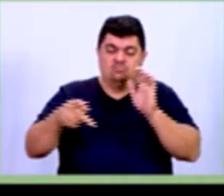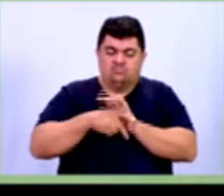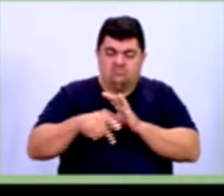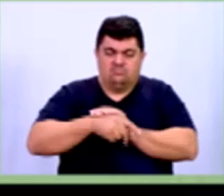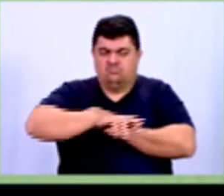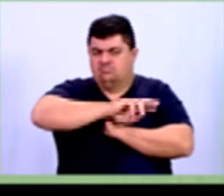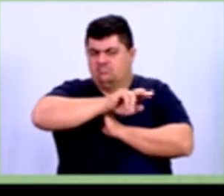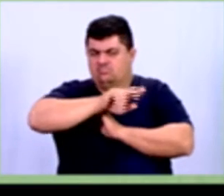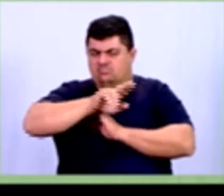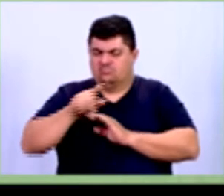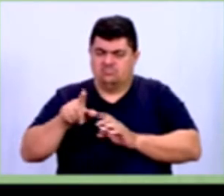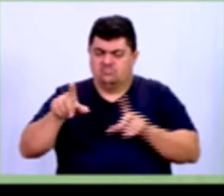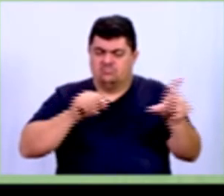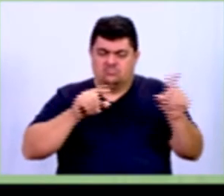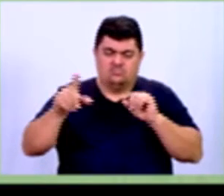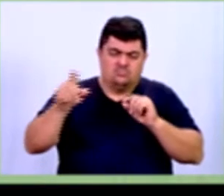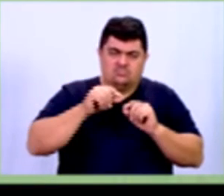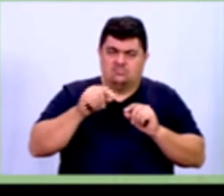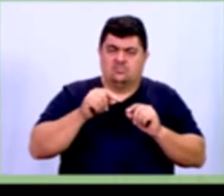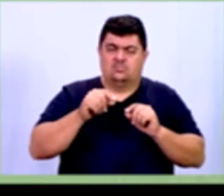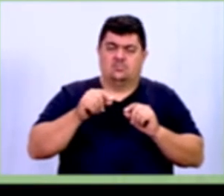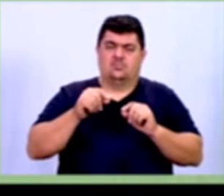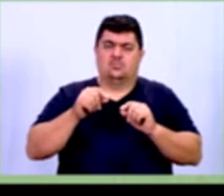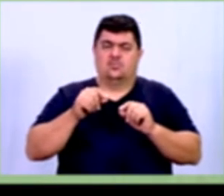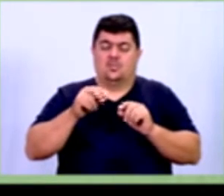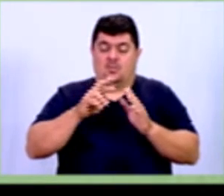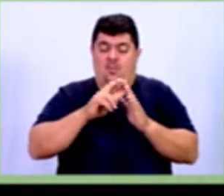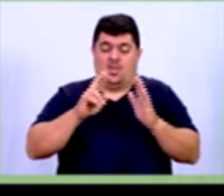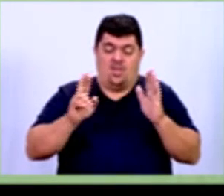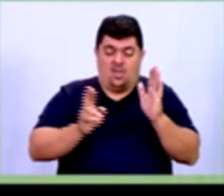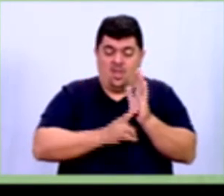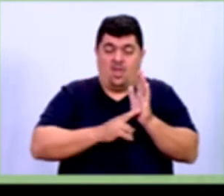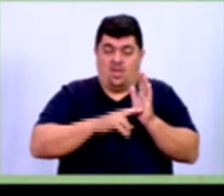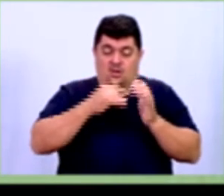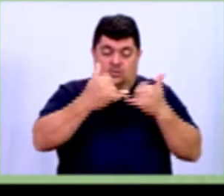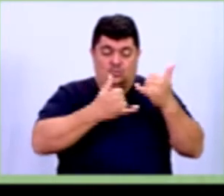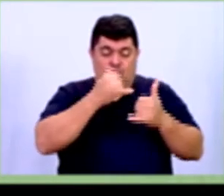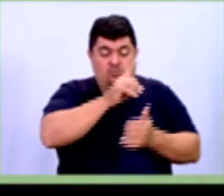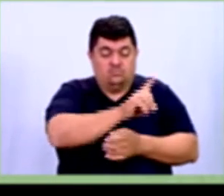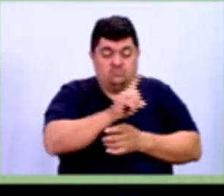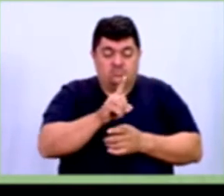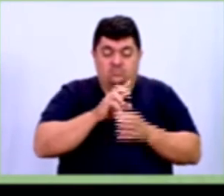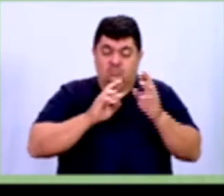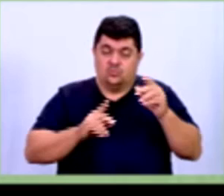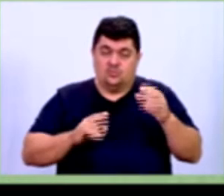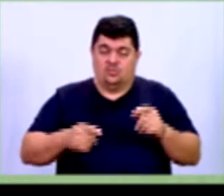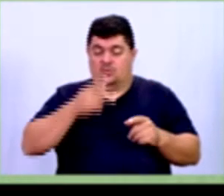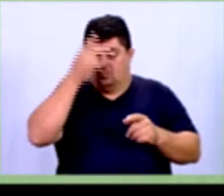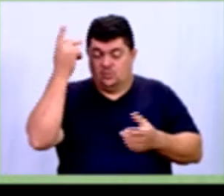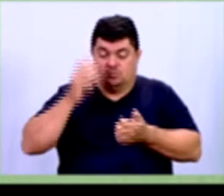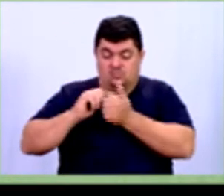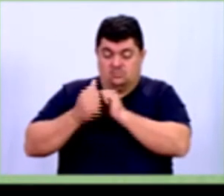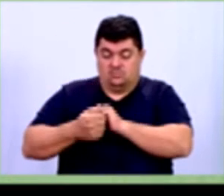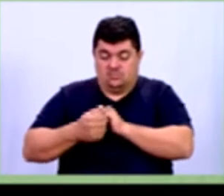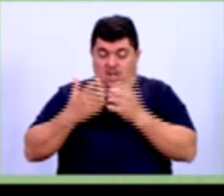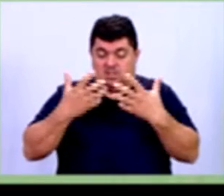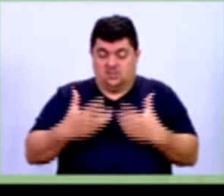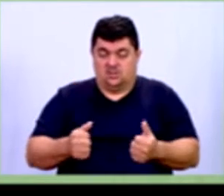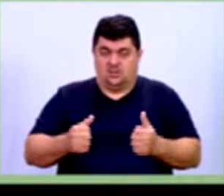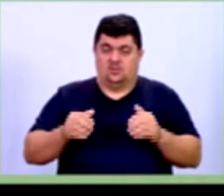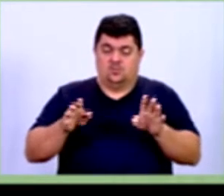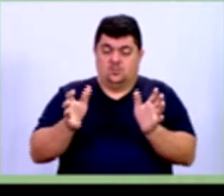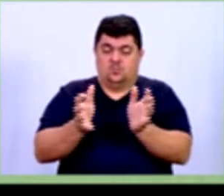próprias, delimitadas pelas próprias regras de participação na situação imaginária. Então,